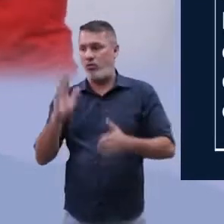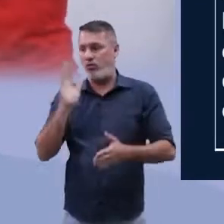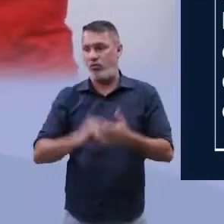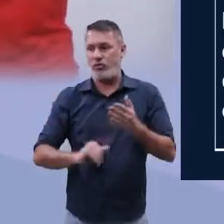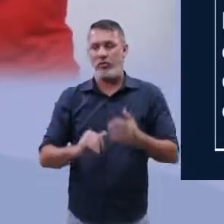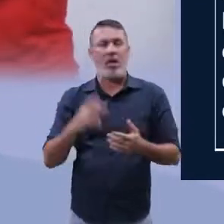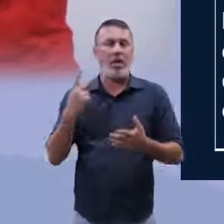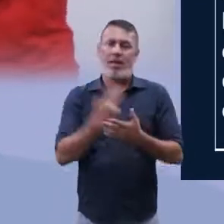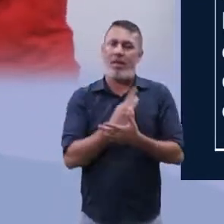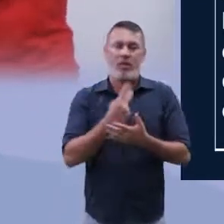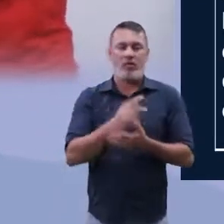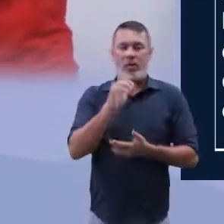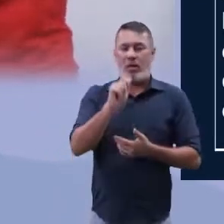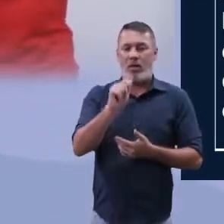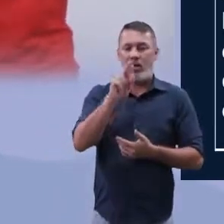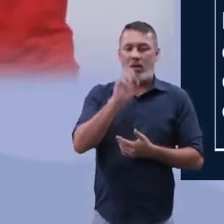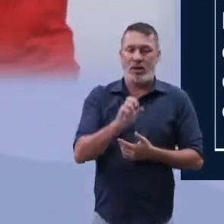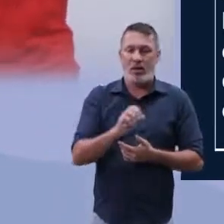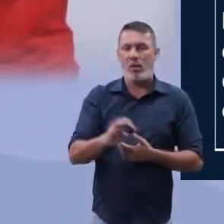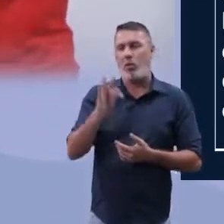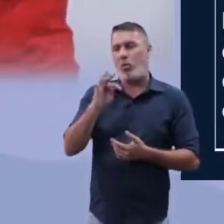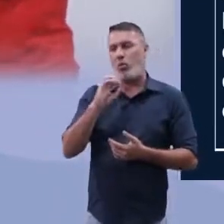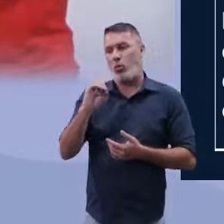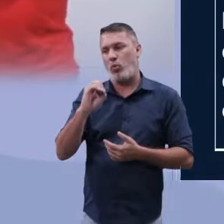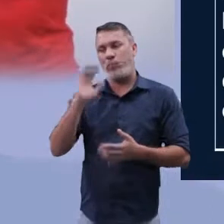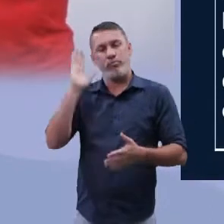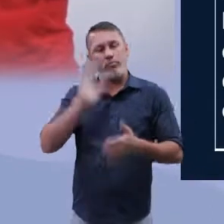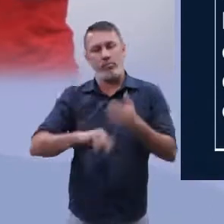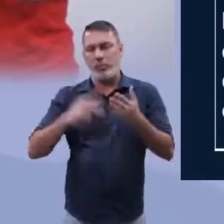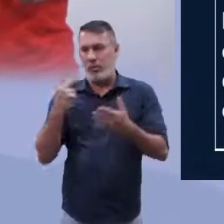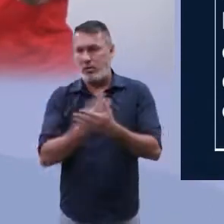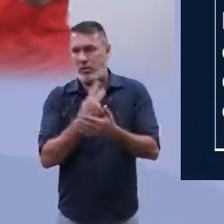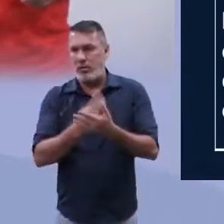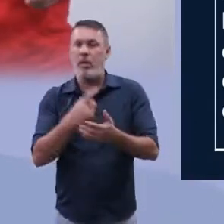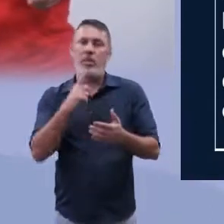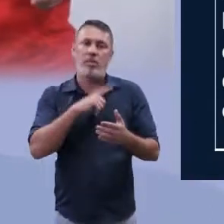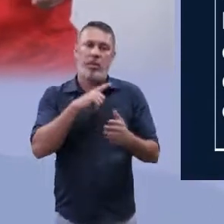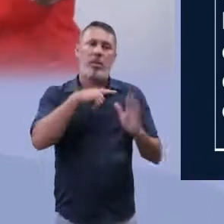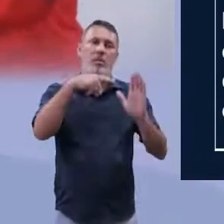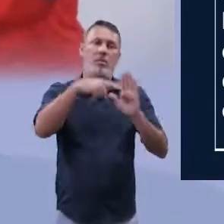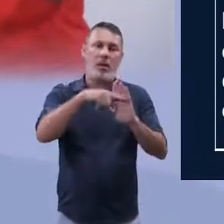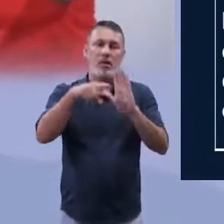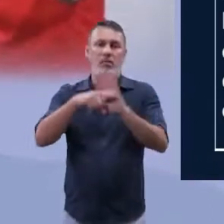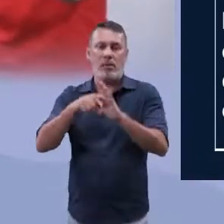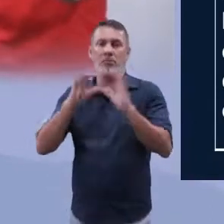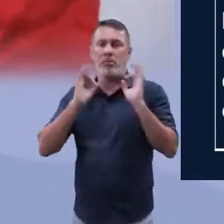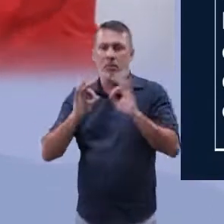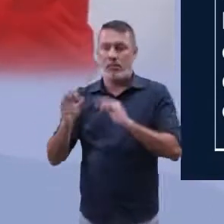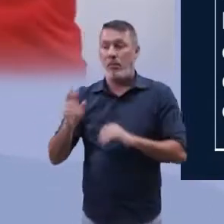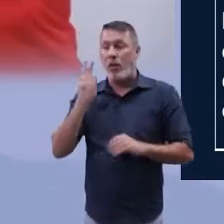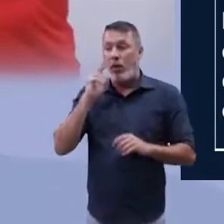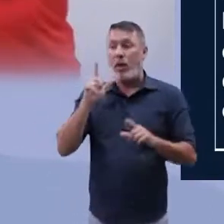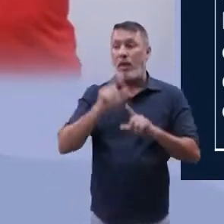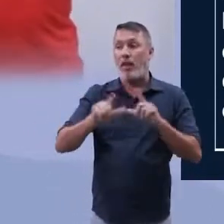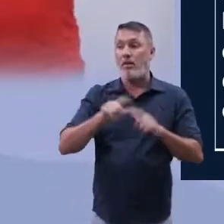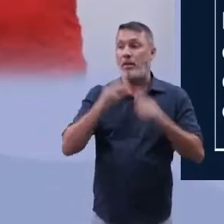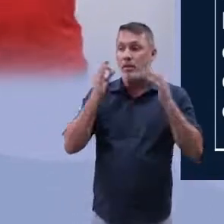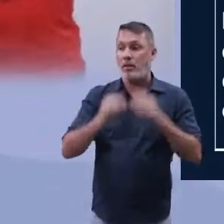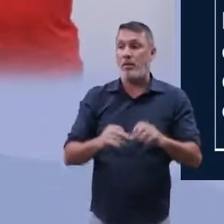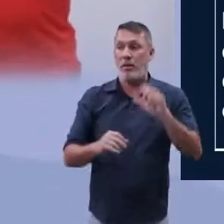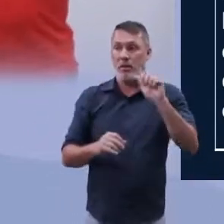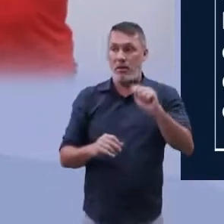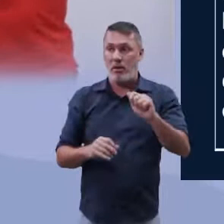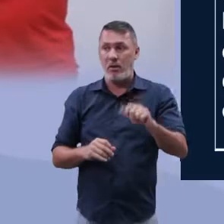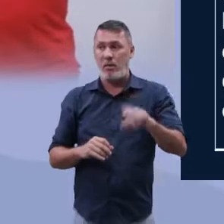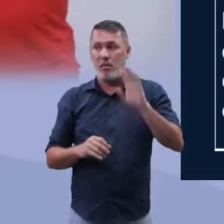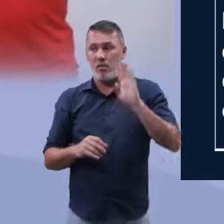o are e o to dessa forma. O to, como também, a gente usa nas frases afirmativas. Então, adeus. Nós temos aí as letras